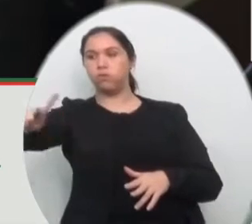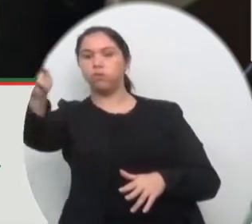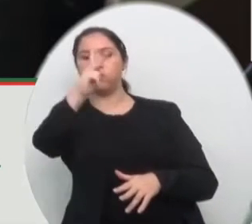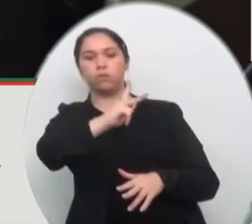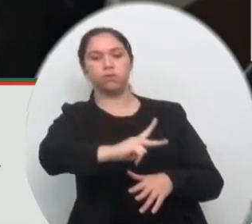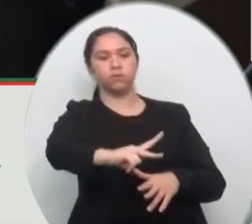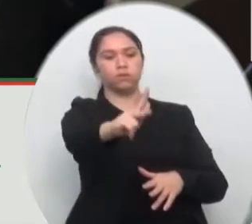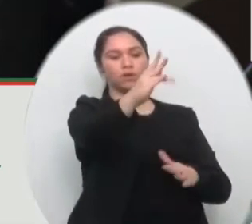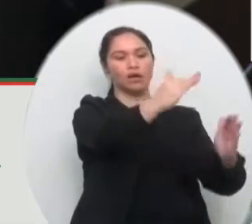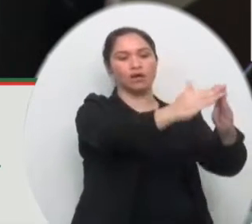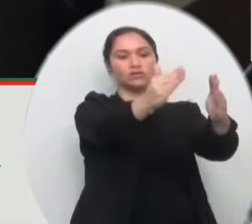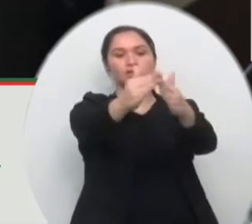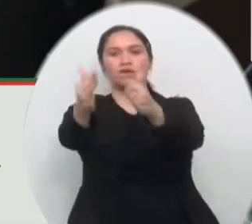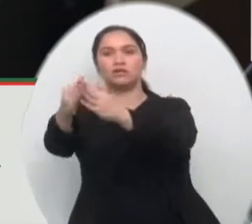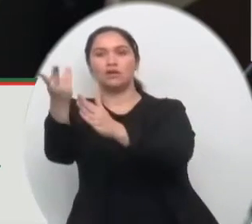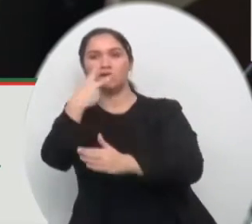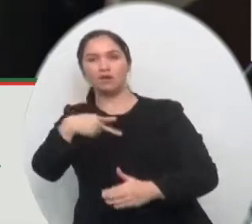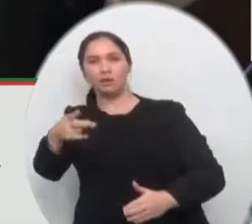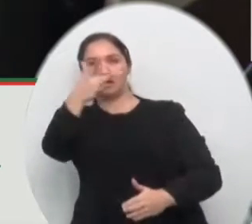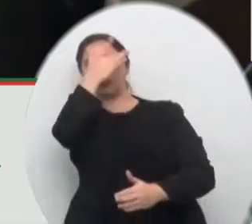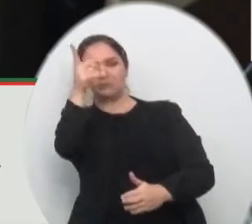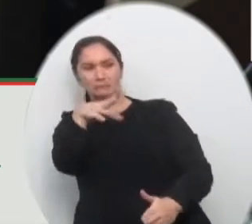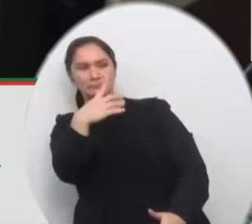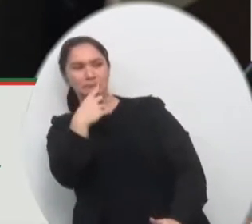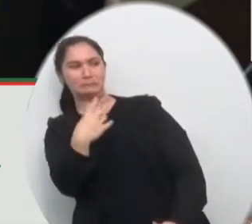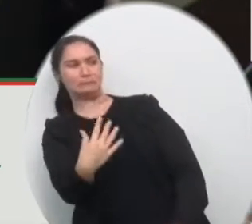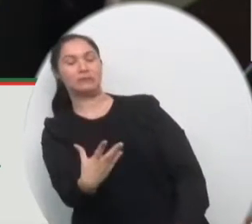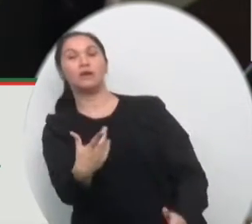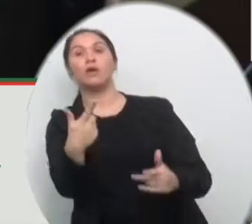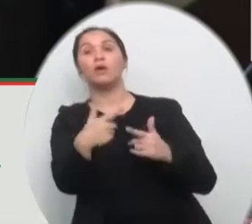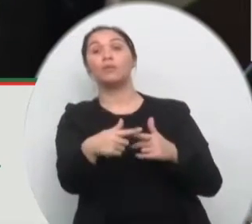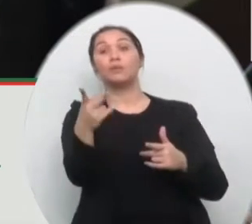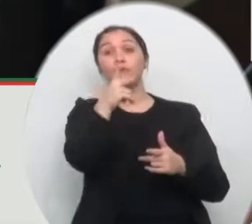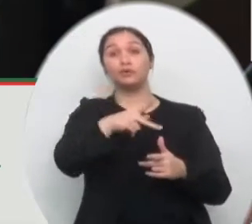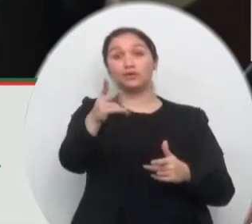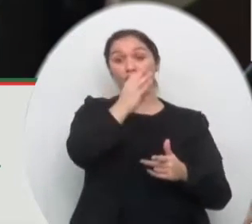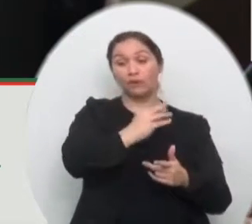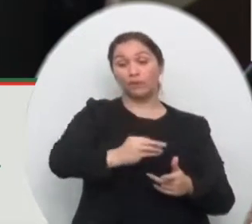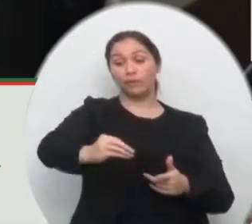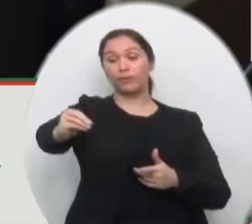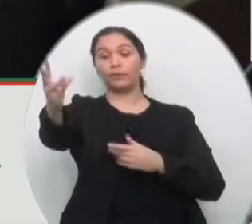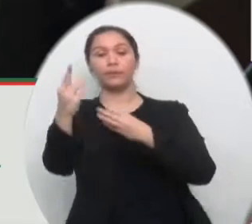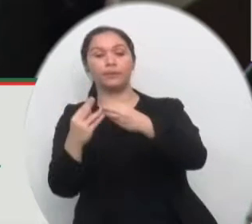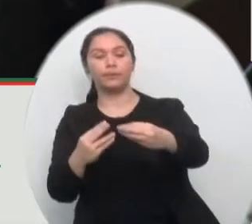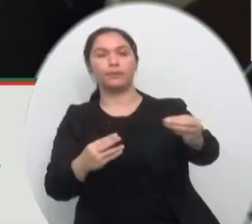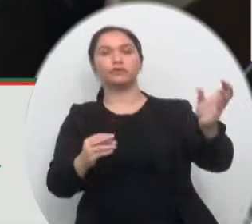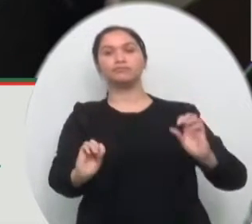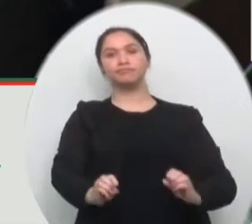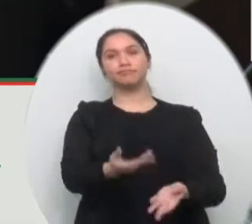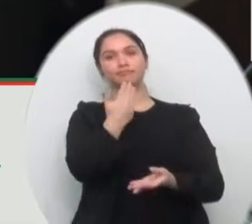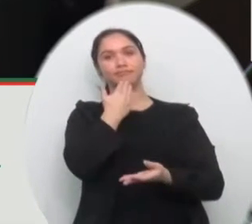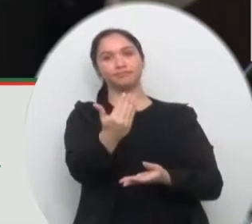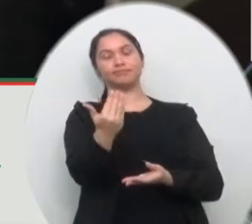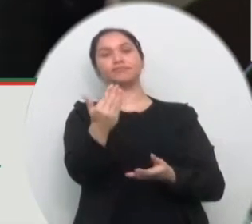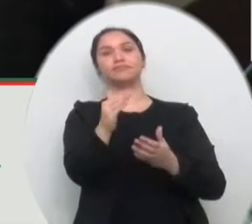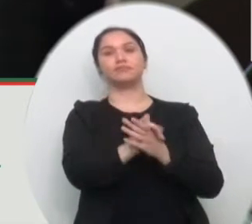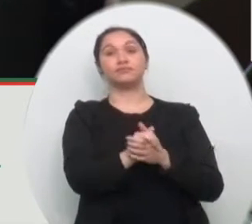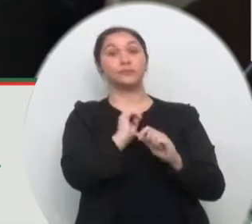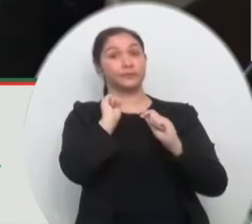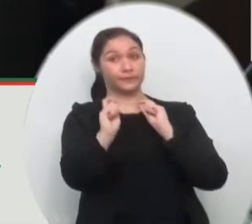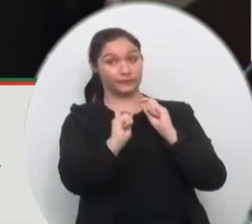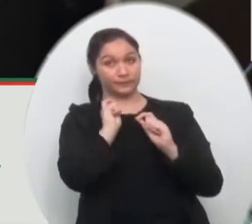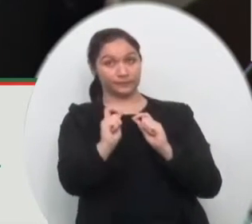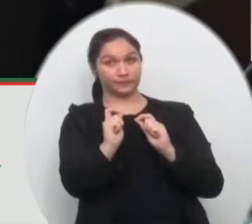vão sentir esse cheiro. Então, o que a gente pede aqui pelo conselho? É que